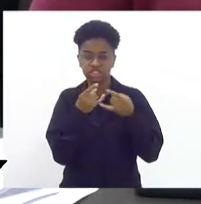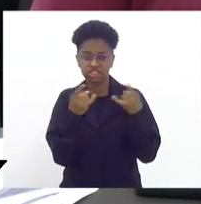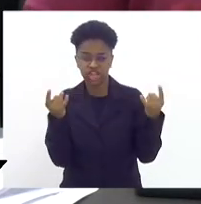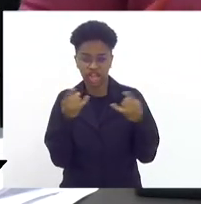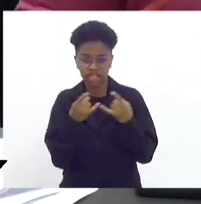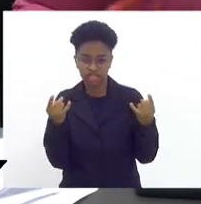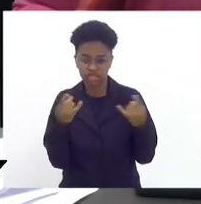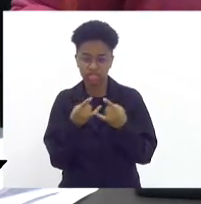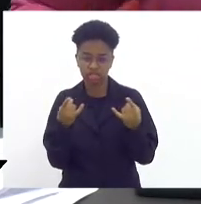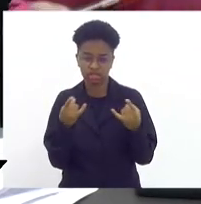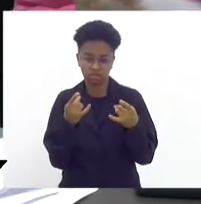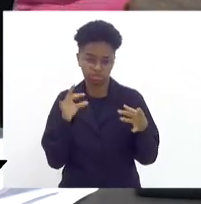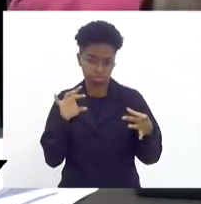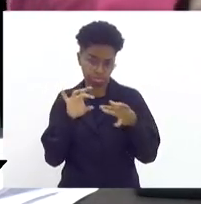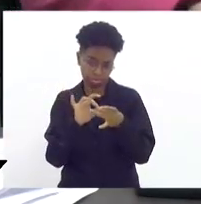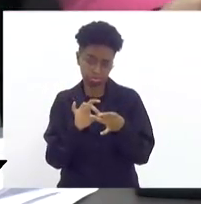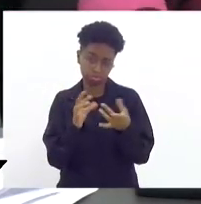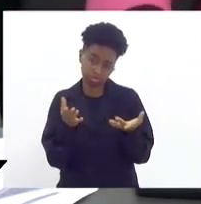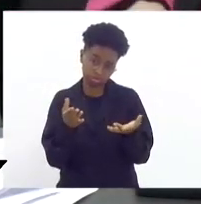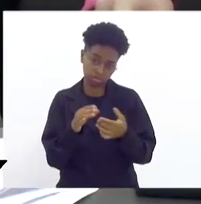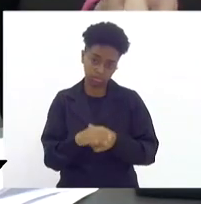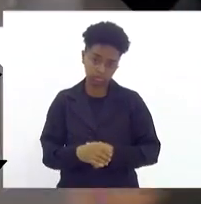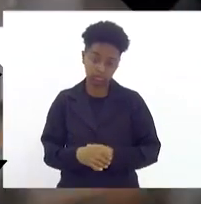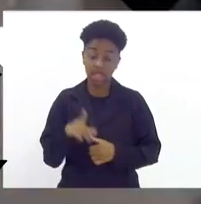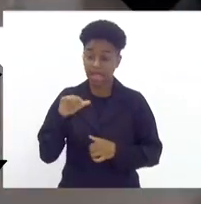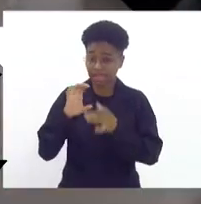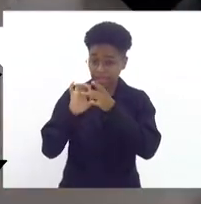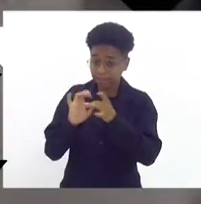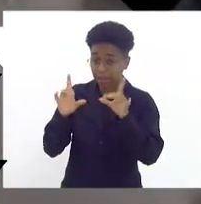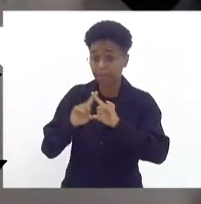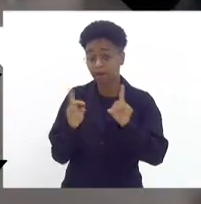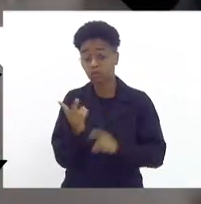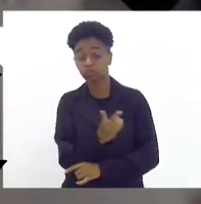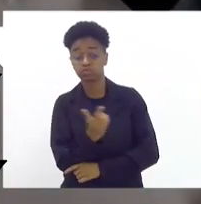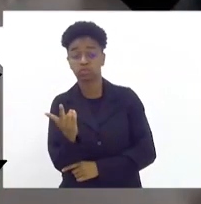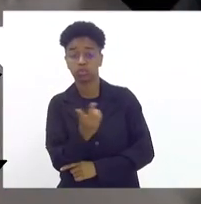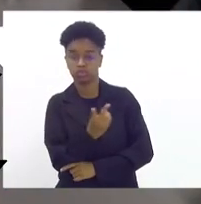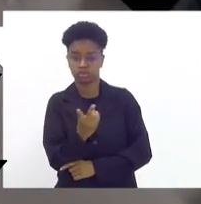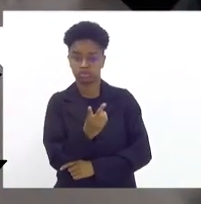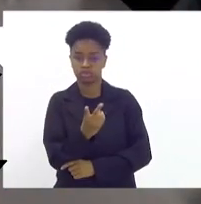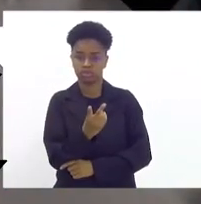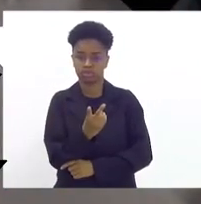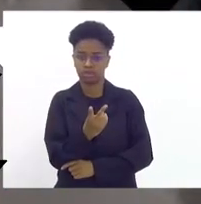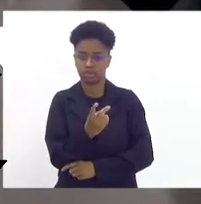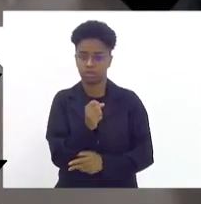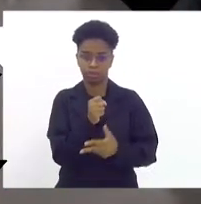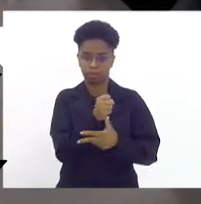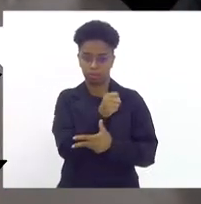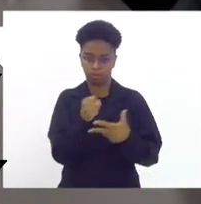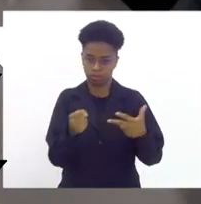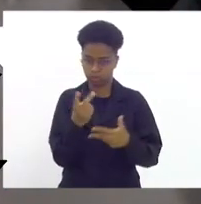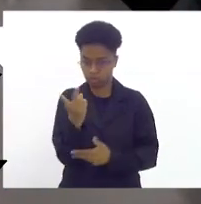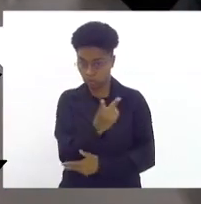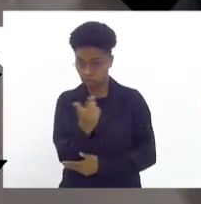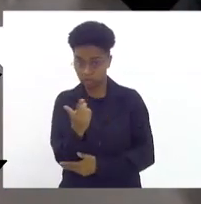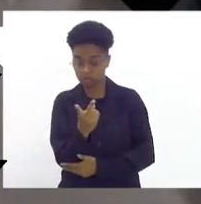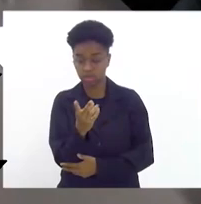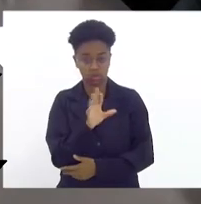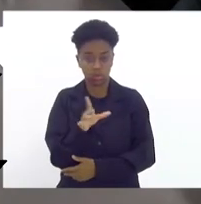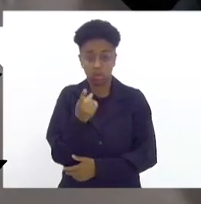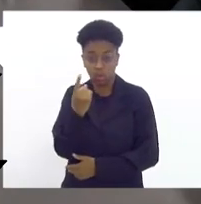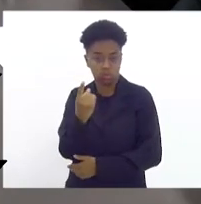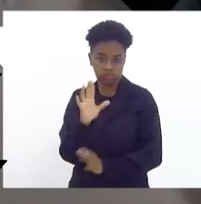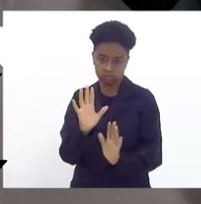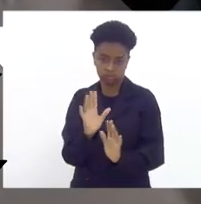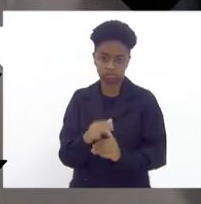né? Um cheque... Ou seja, é autorizativo, mas para os dois, para os dois poderes, não para um só. Eu entendo e sempre me filio